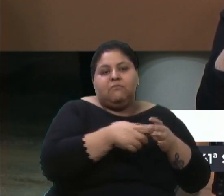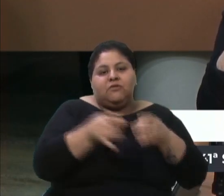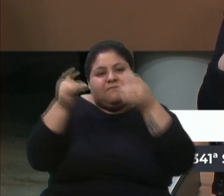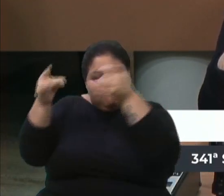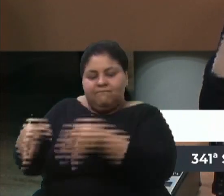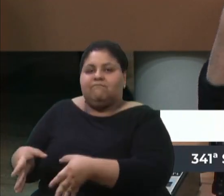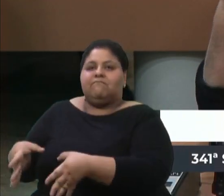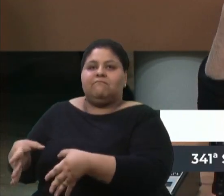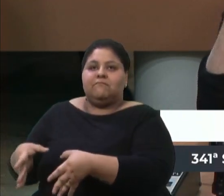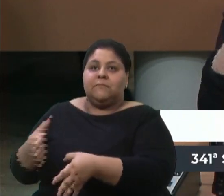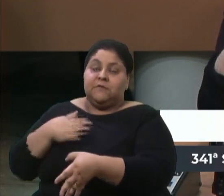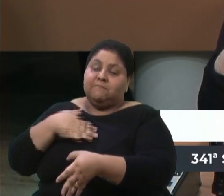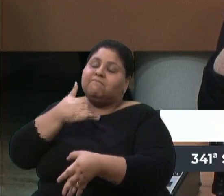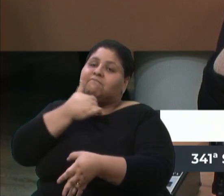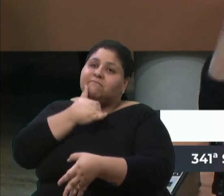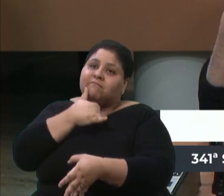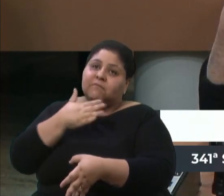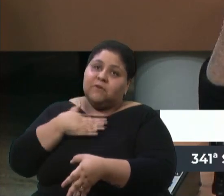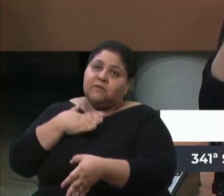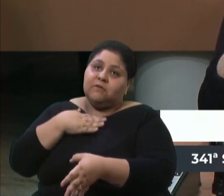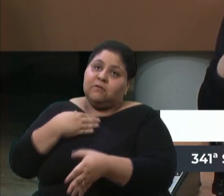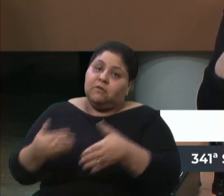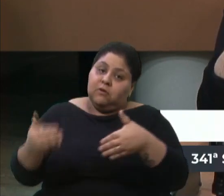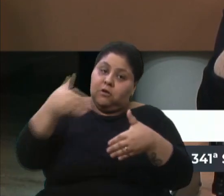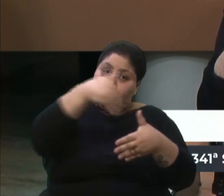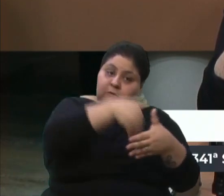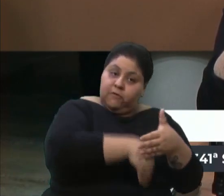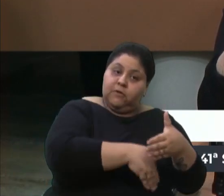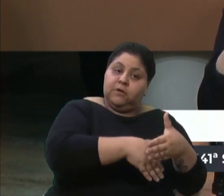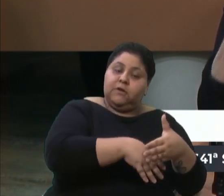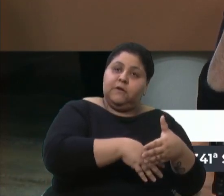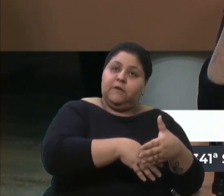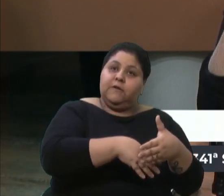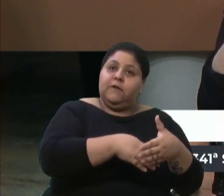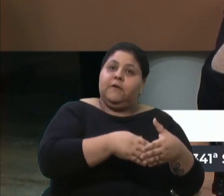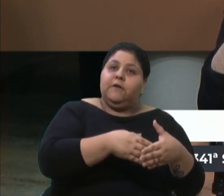triste e eu votarei favorável, né, no momento, porque